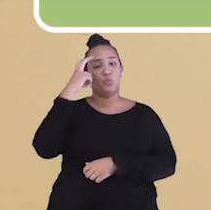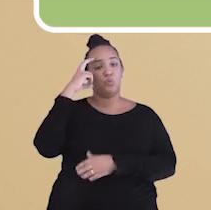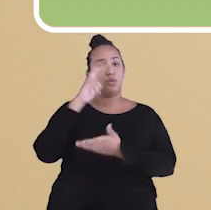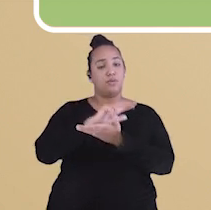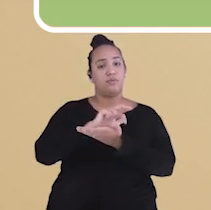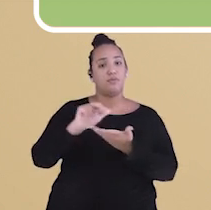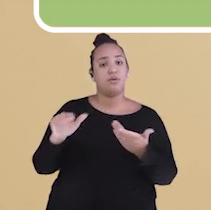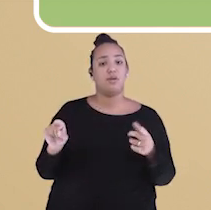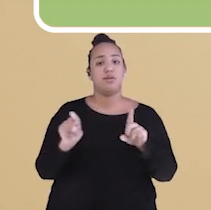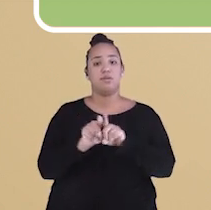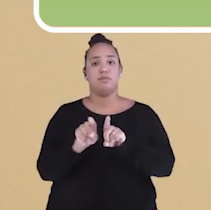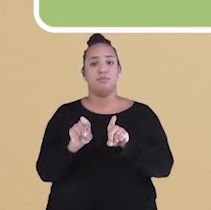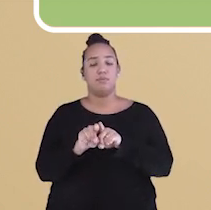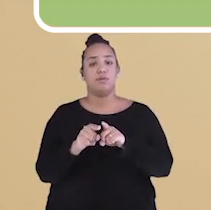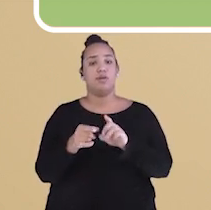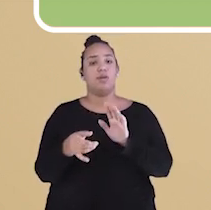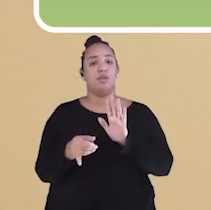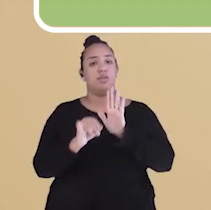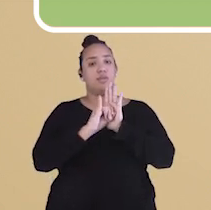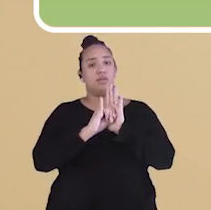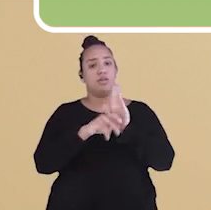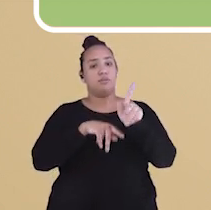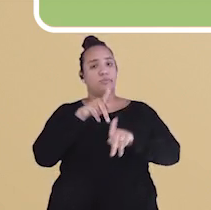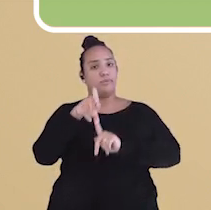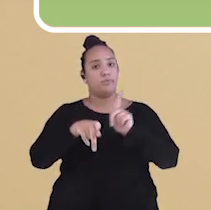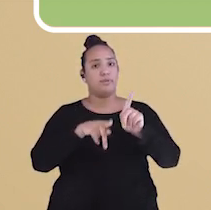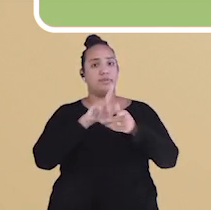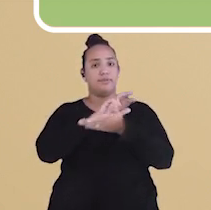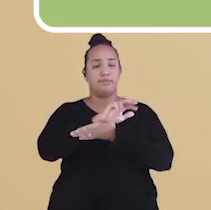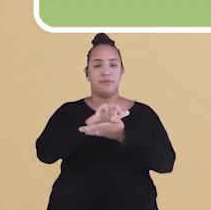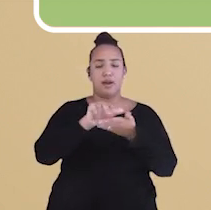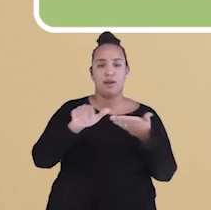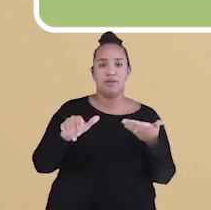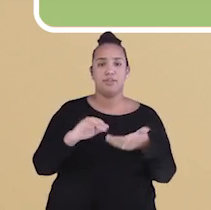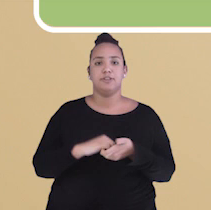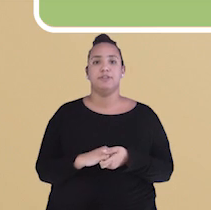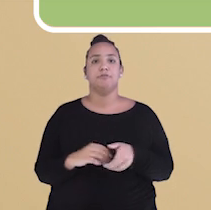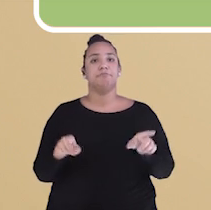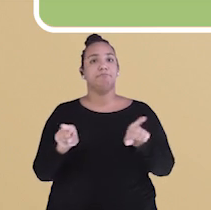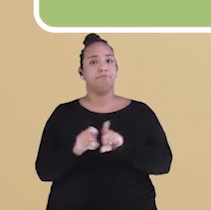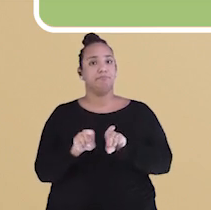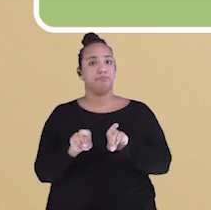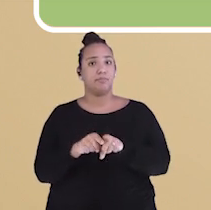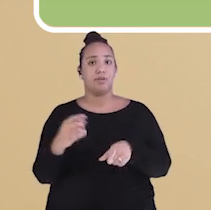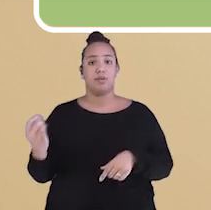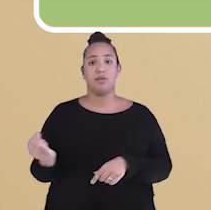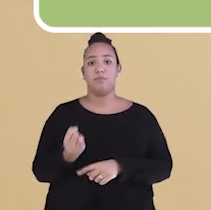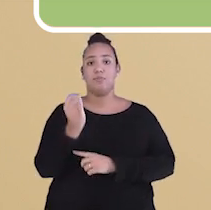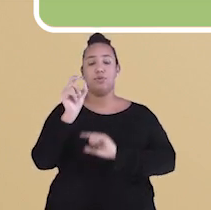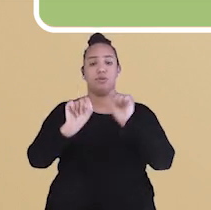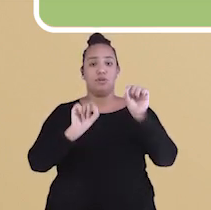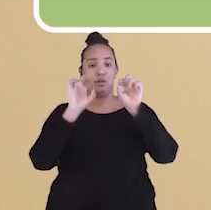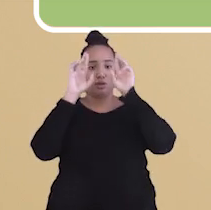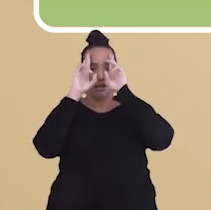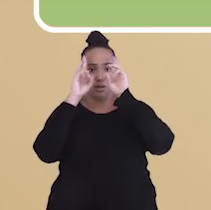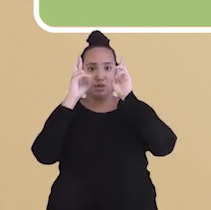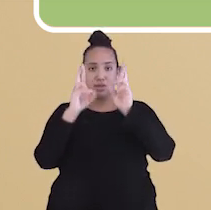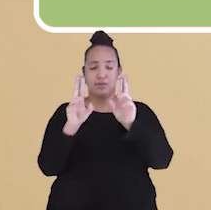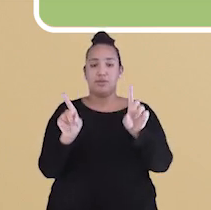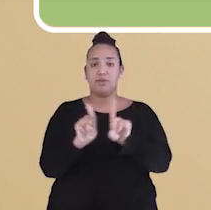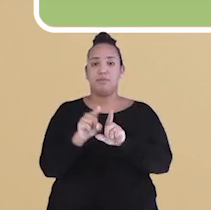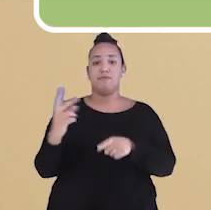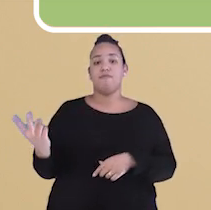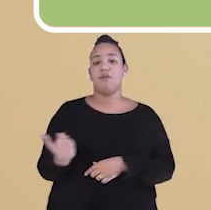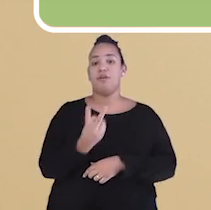de cultura e de expressão das identidades das populações tradicionais, e como é importante o respeito e